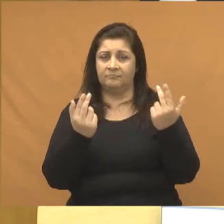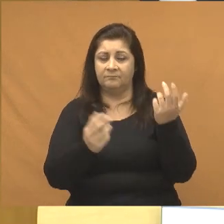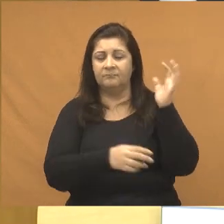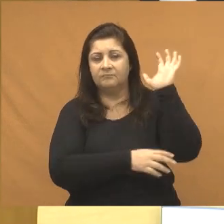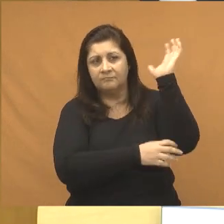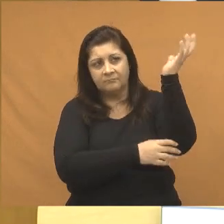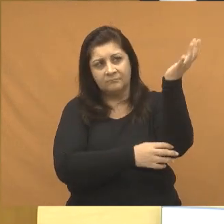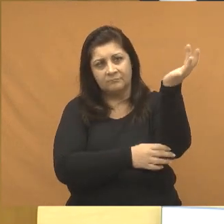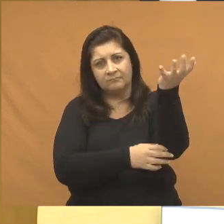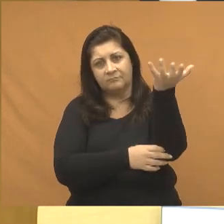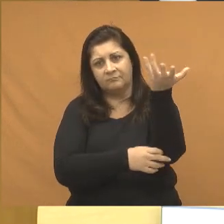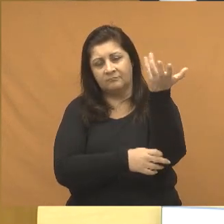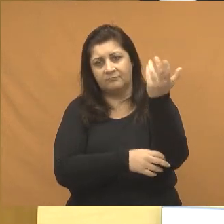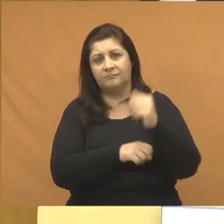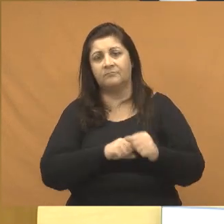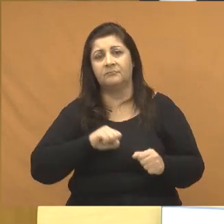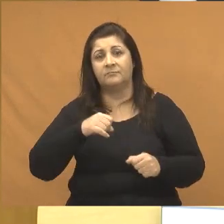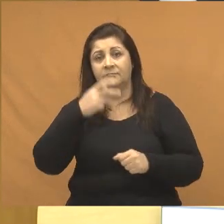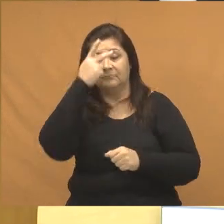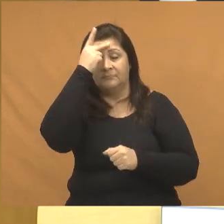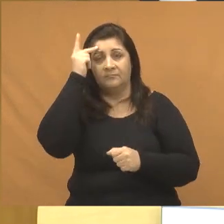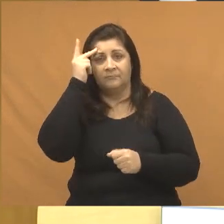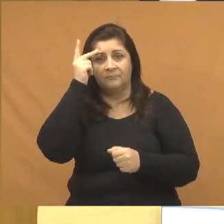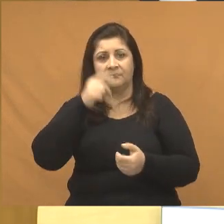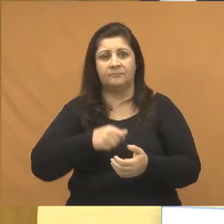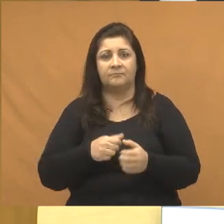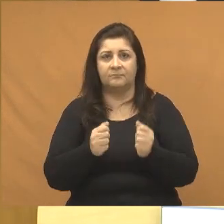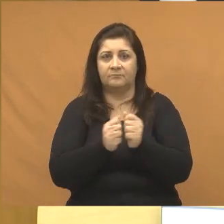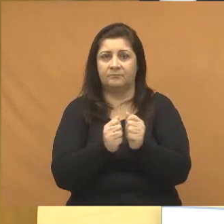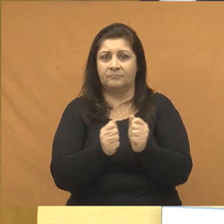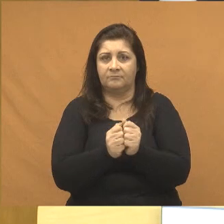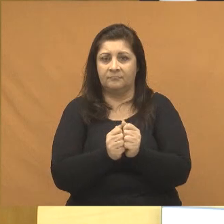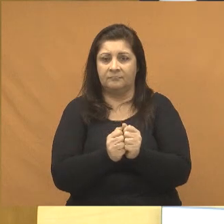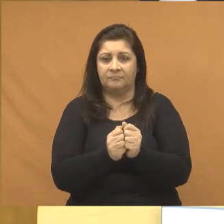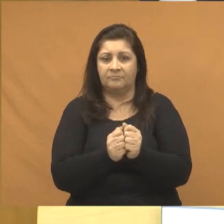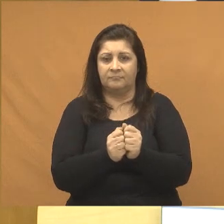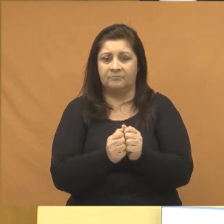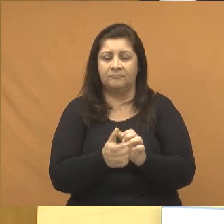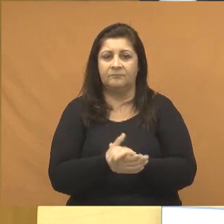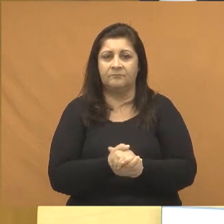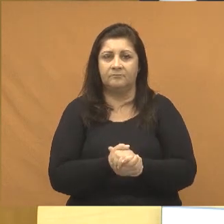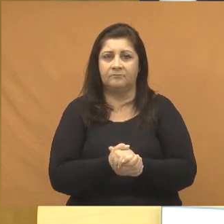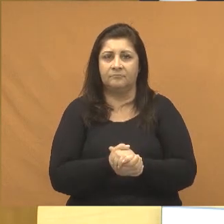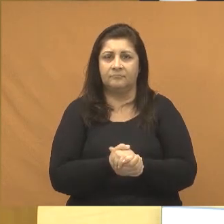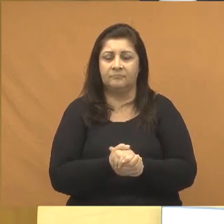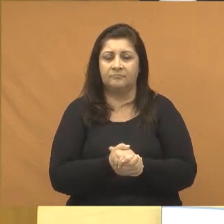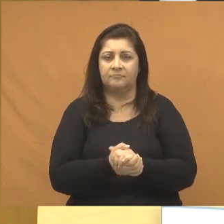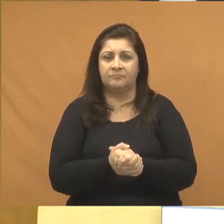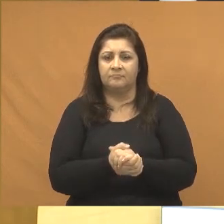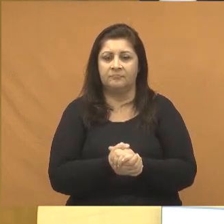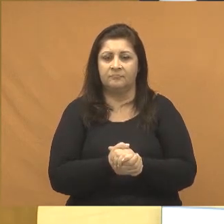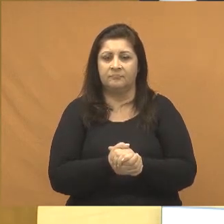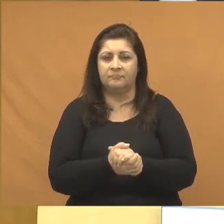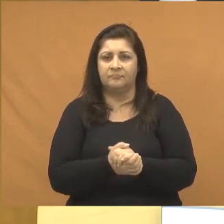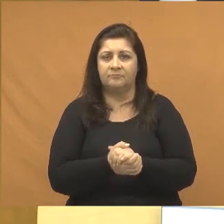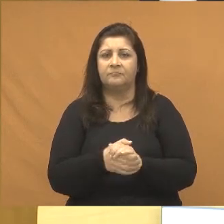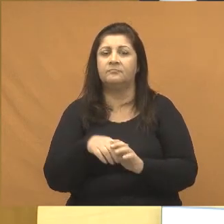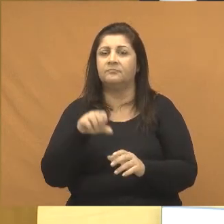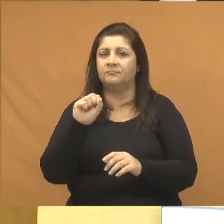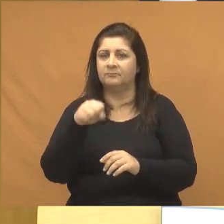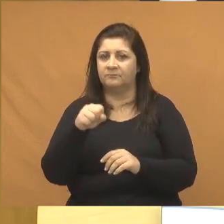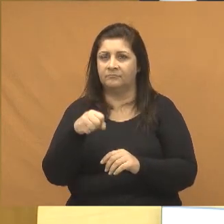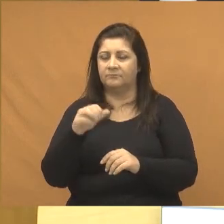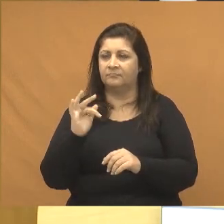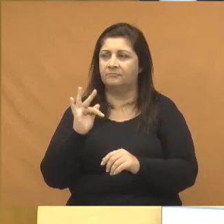ramos. Aquele que permanece em mim e eu nele, esse